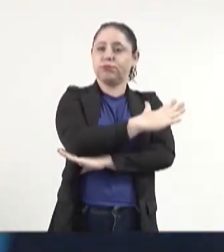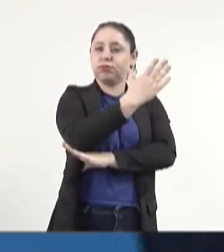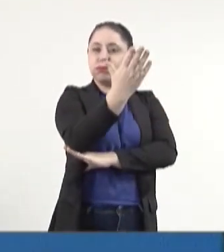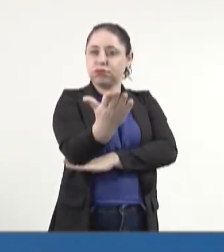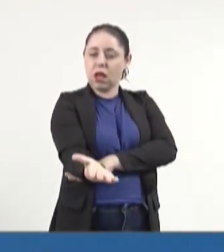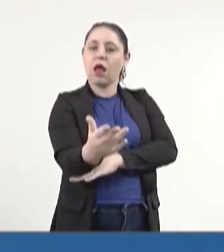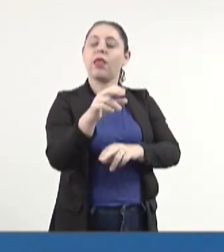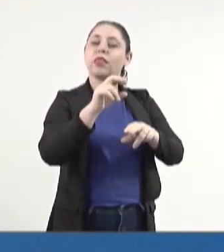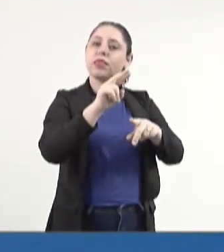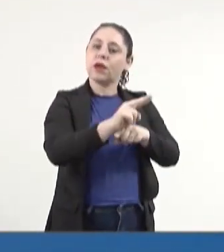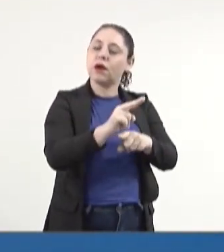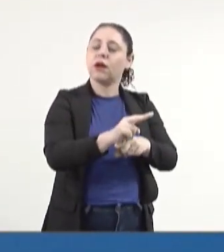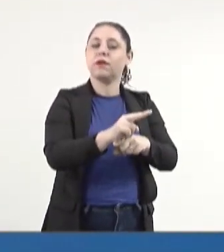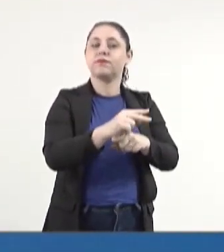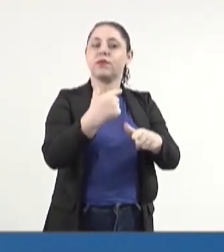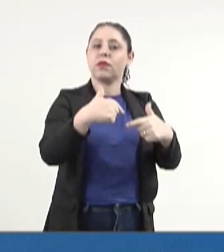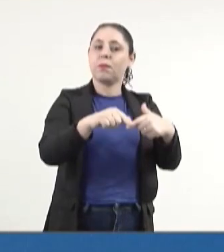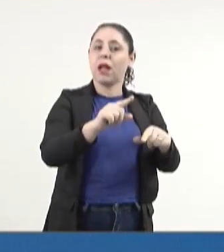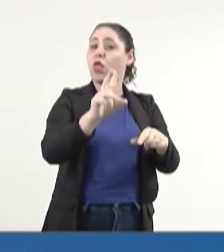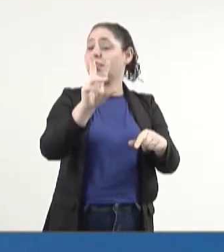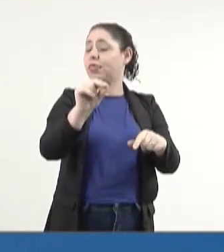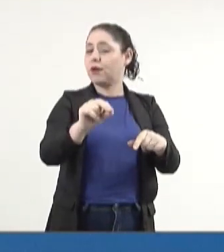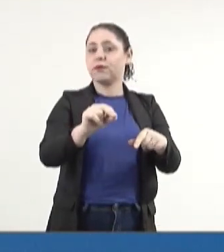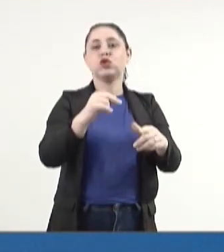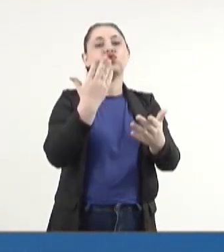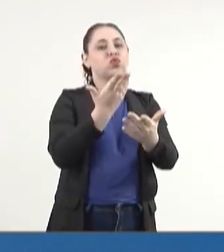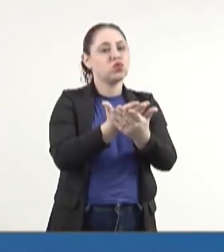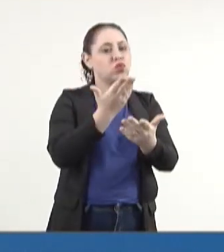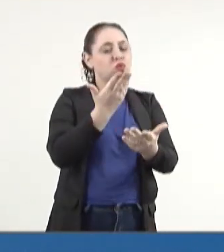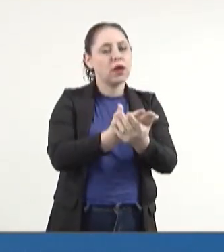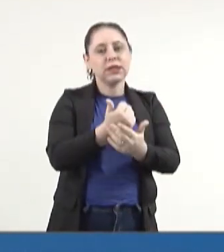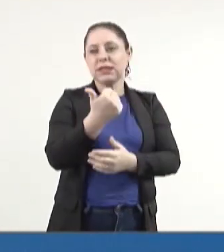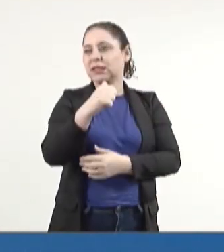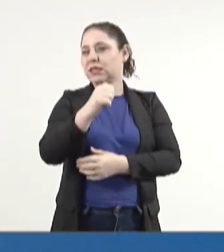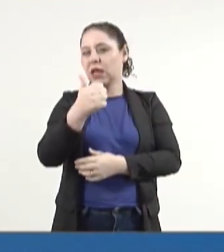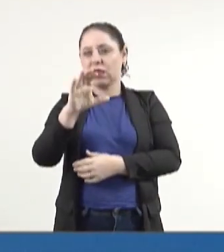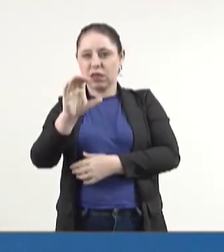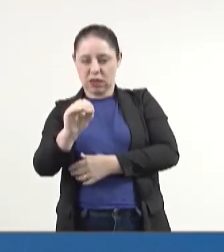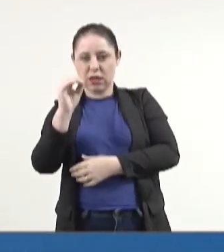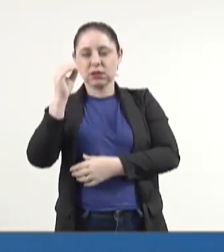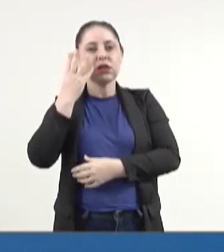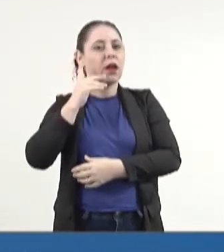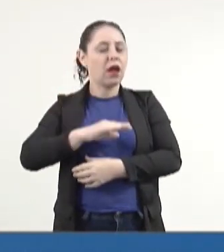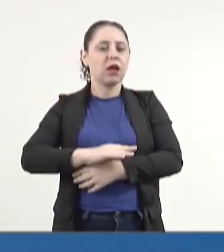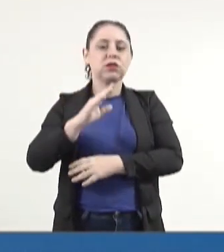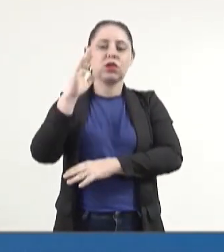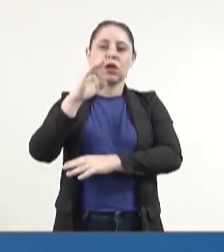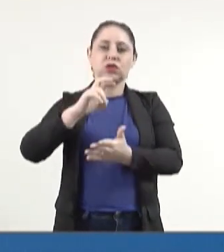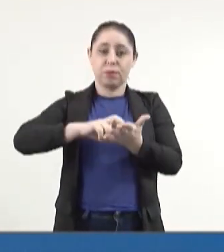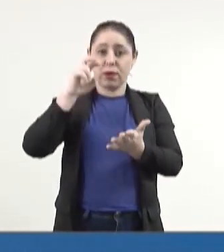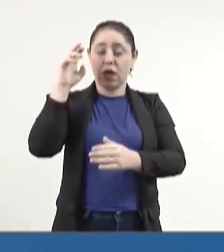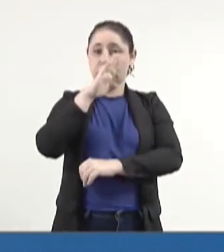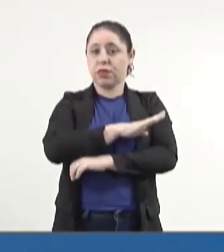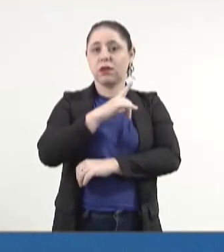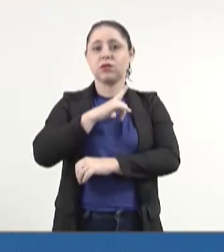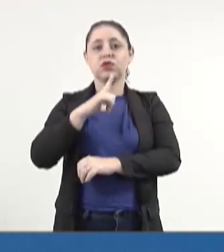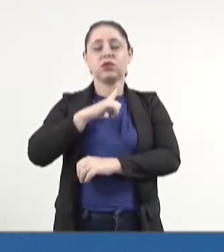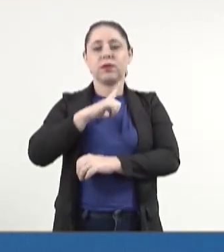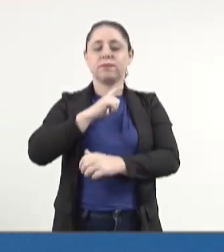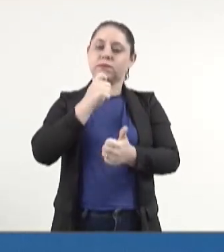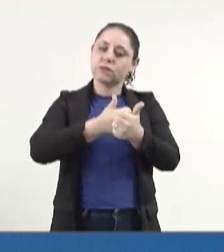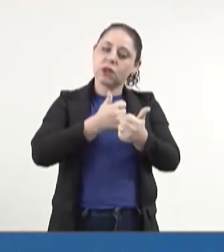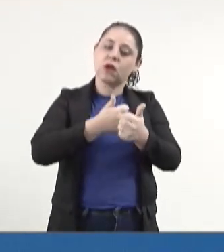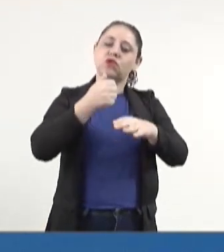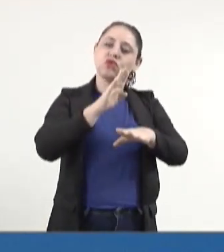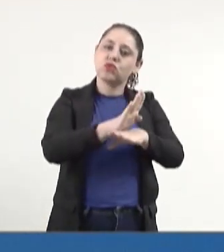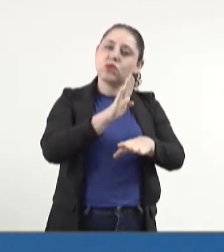ampliada socioeducativa. Aproximadamente 110 crianças eram atendidas nos períodos matutino e vespertino, com reforço